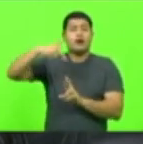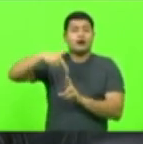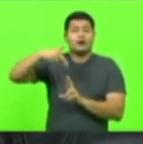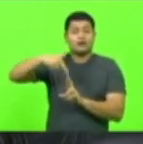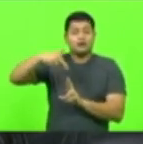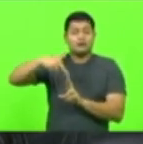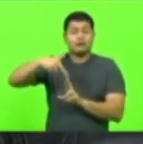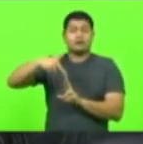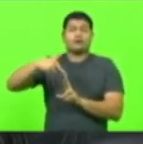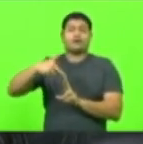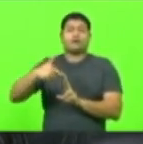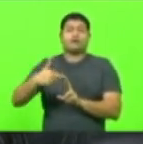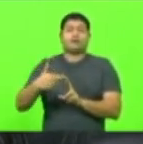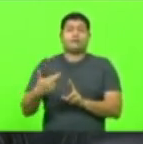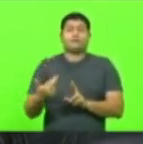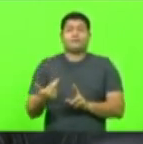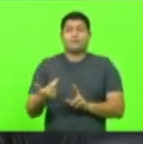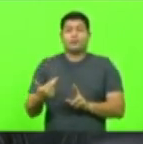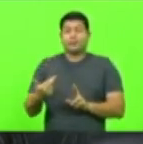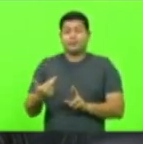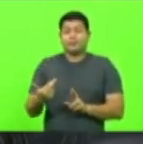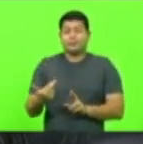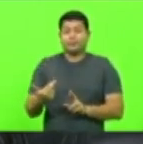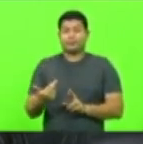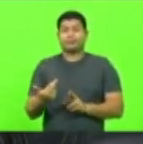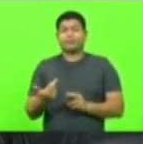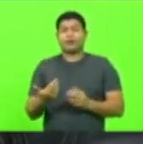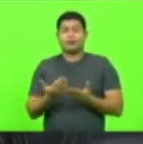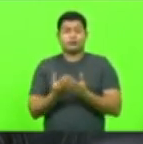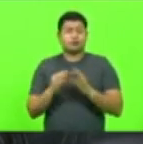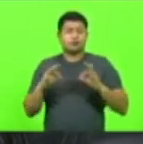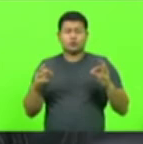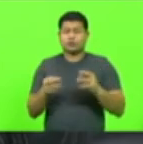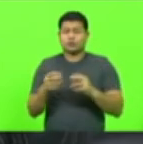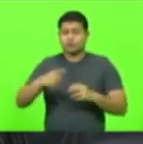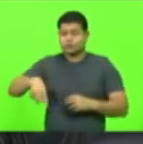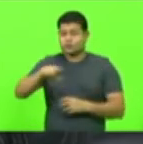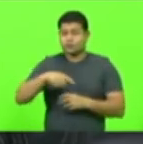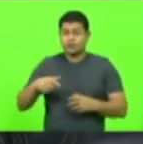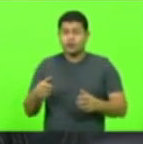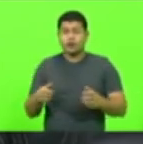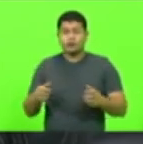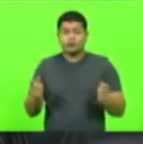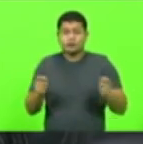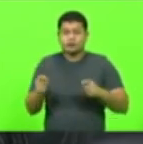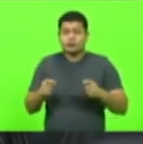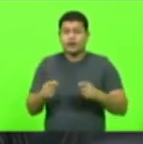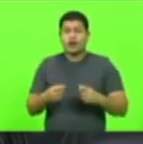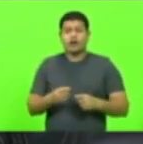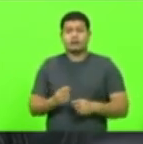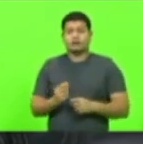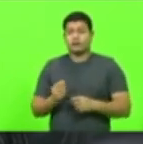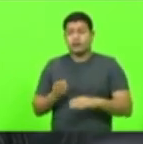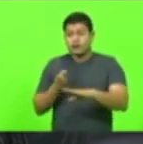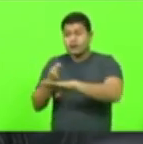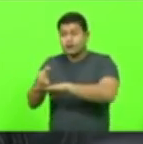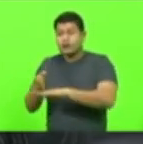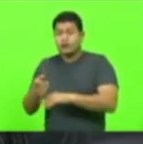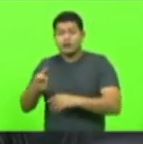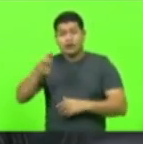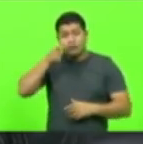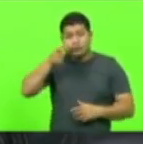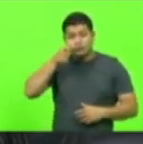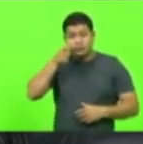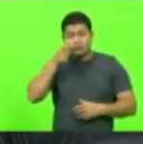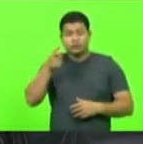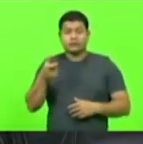incentivo enfim de todas as maneiras que a gente puder tá presente nós vamos estar presente o que não